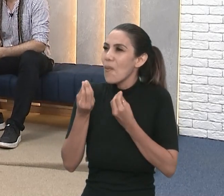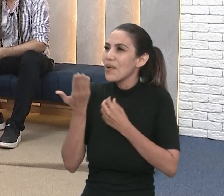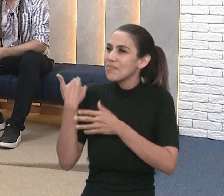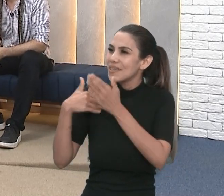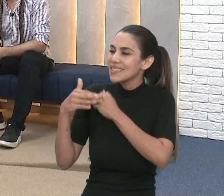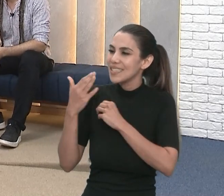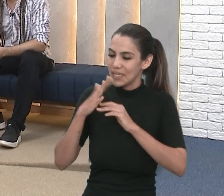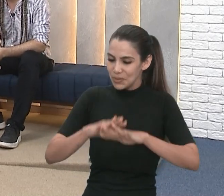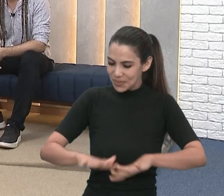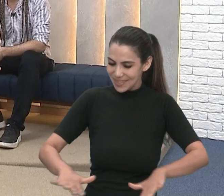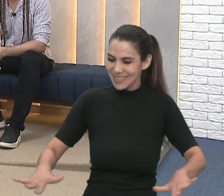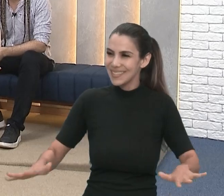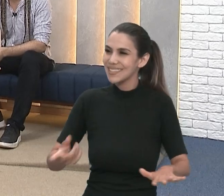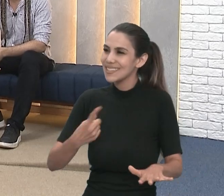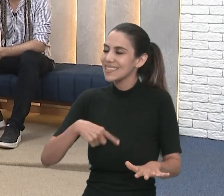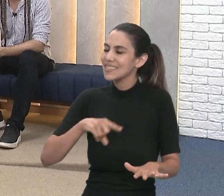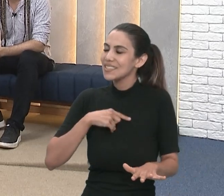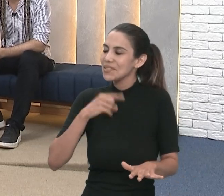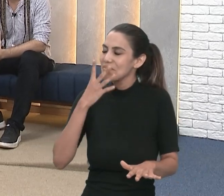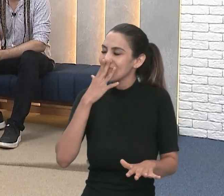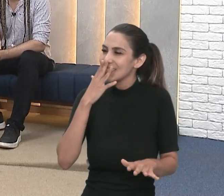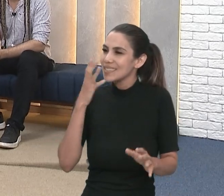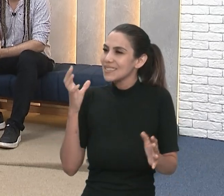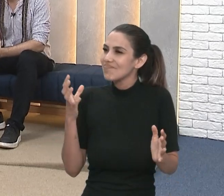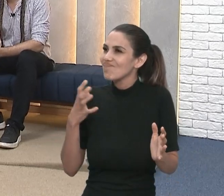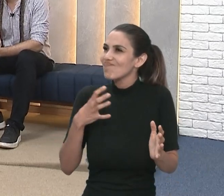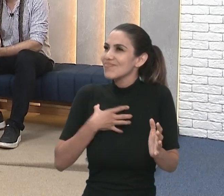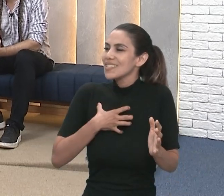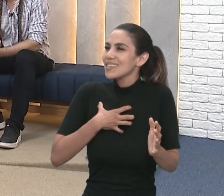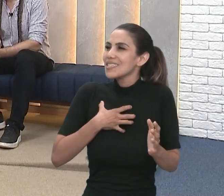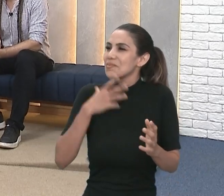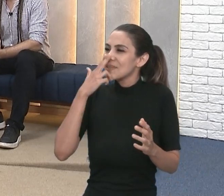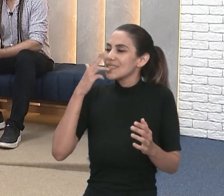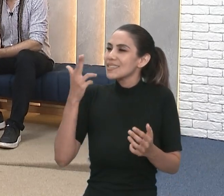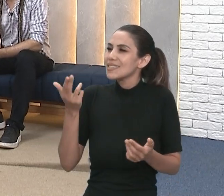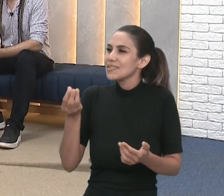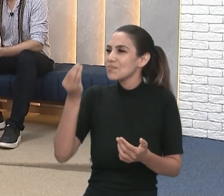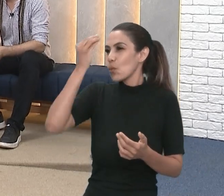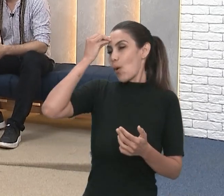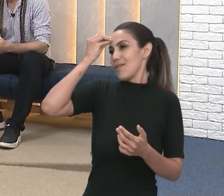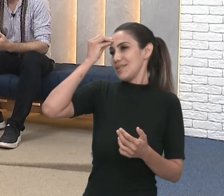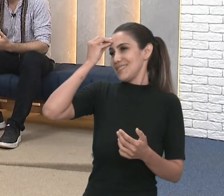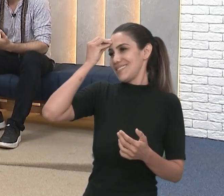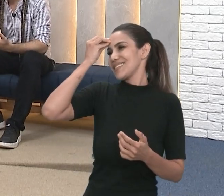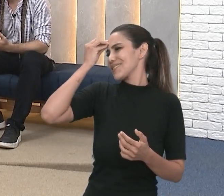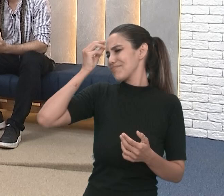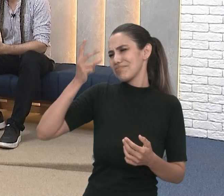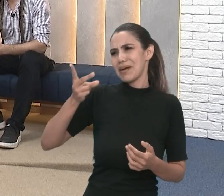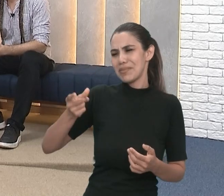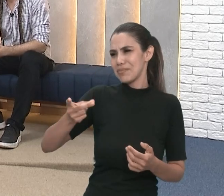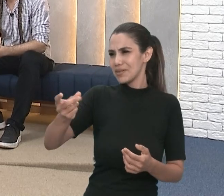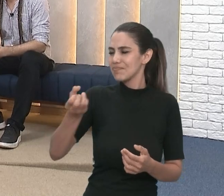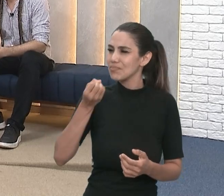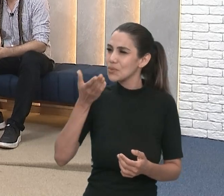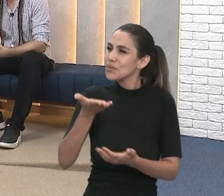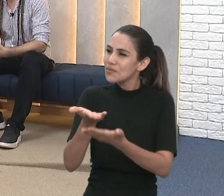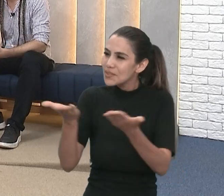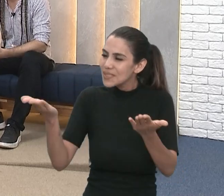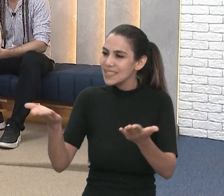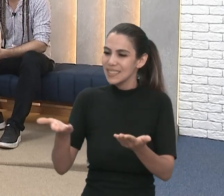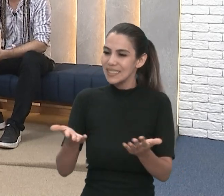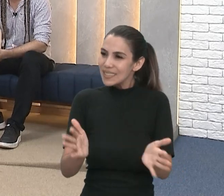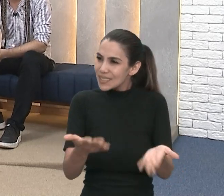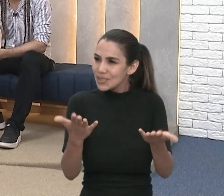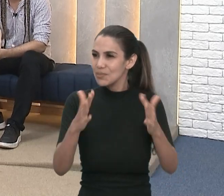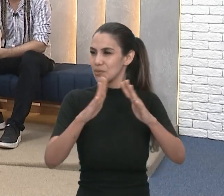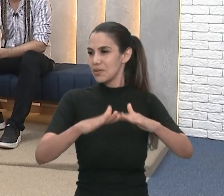memória afetiva, inclusive, em relação aos livros. Que bom que vocês são pessoas que estimulam isso nessas crianças, que se